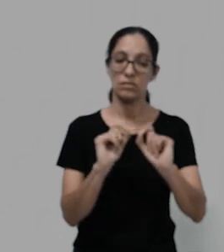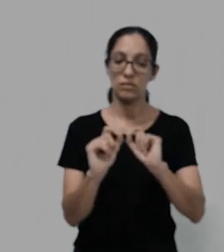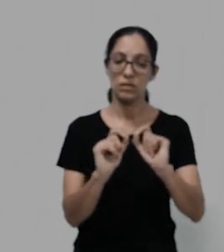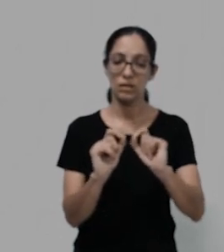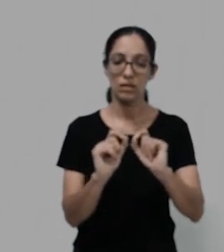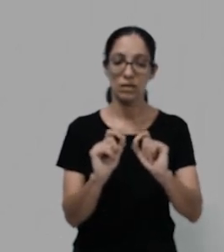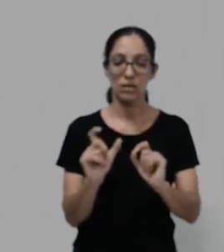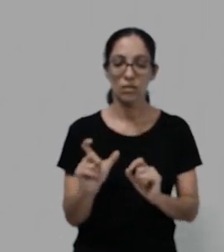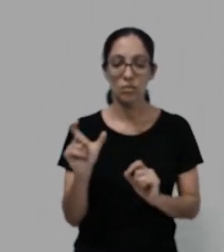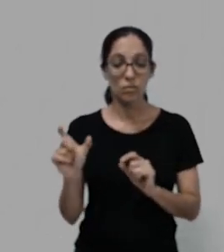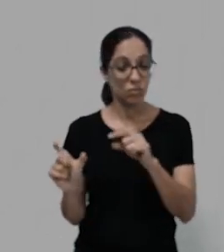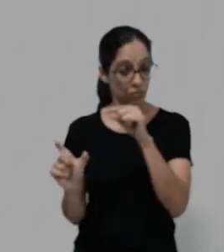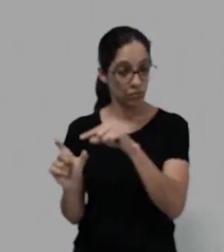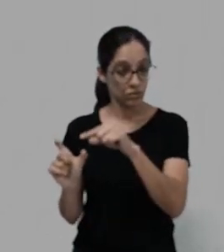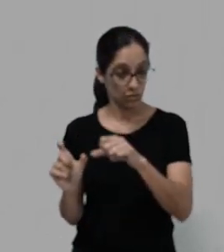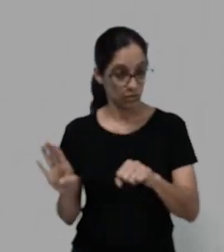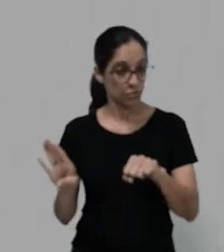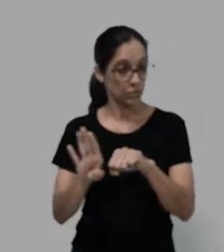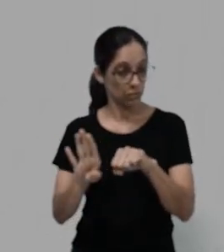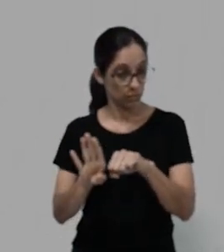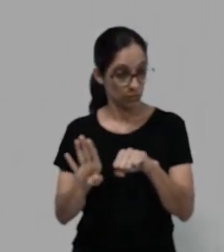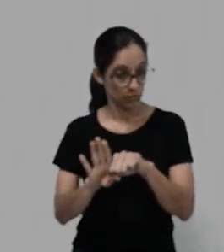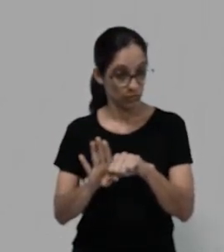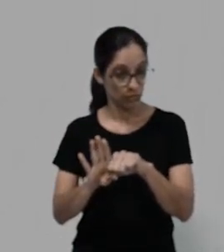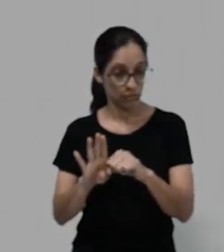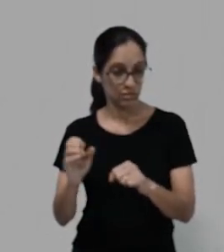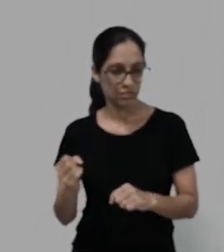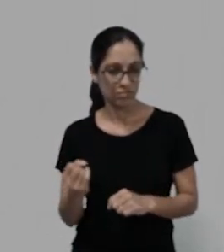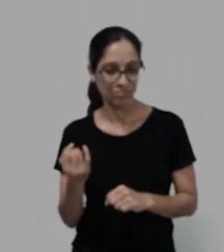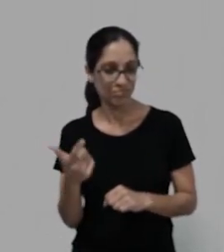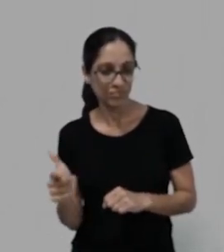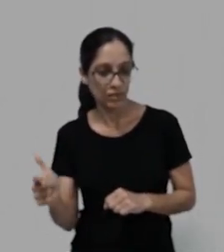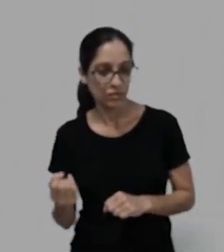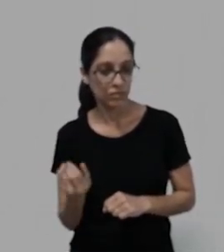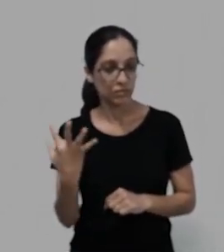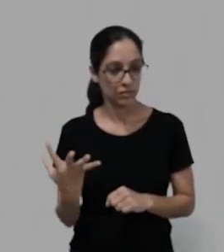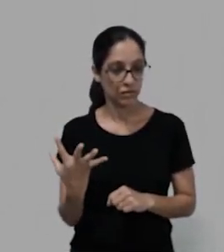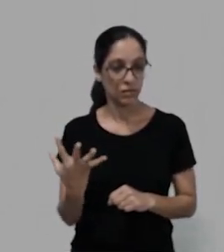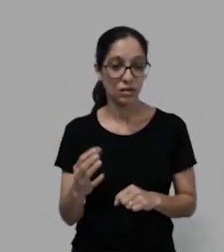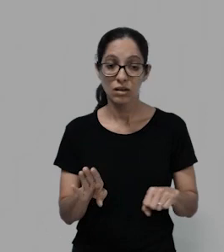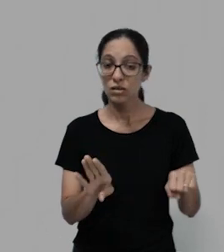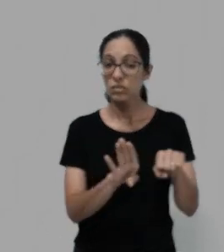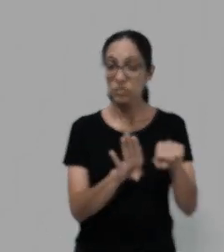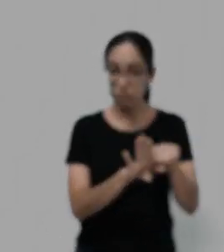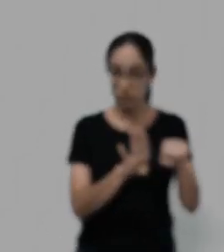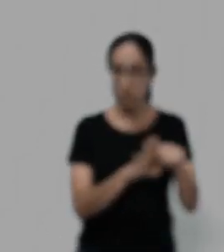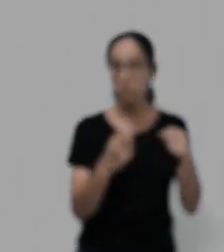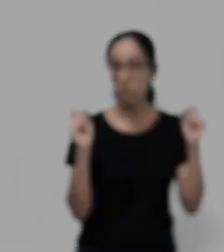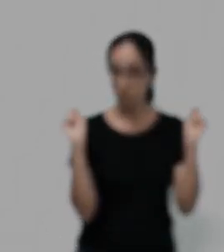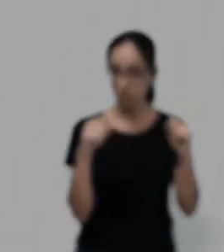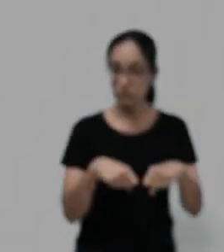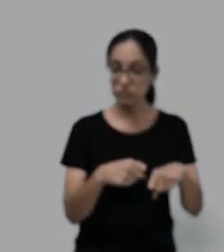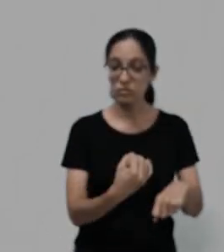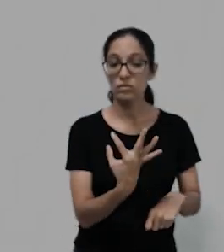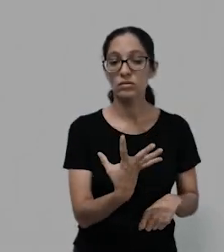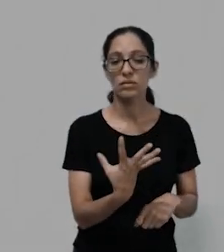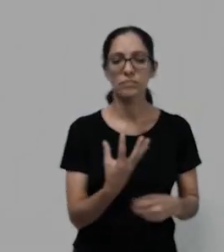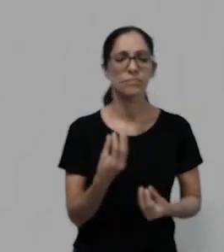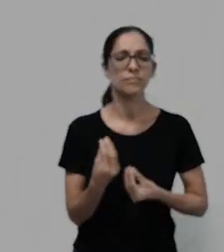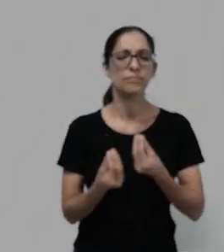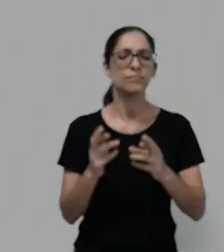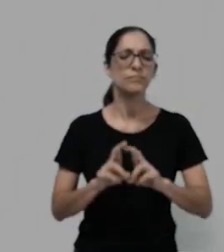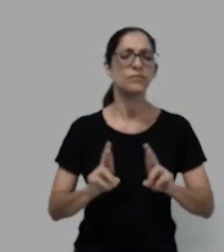que um você usa para substantivos incontáveis e outro você usa para substantivos contáveis. Professora,